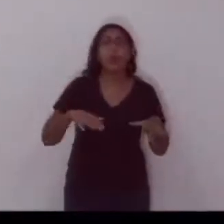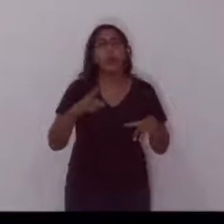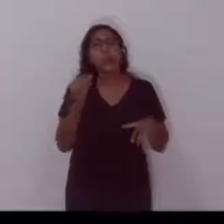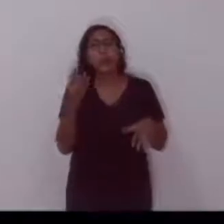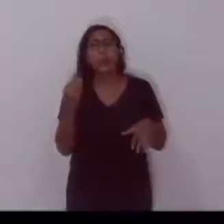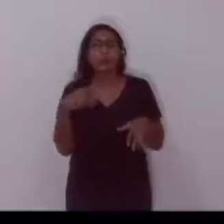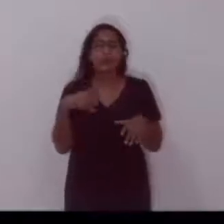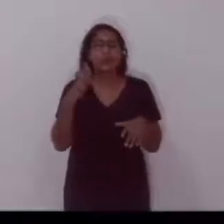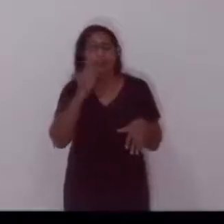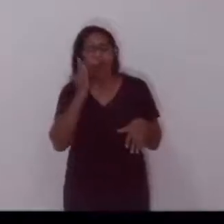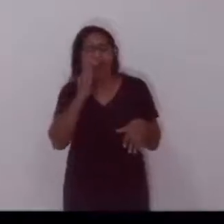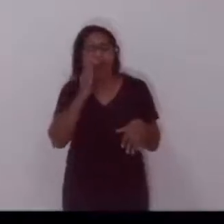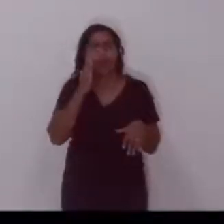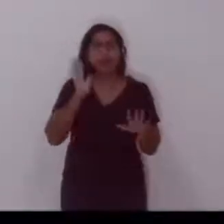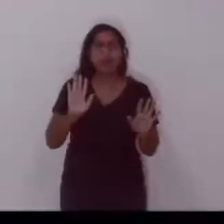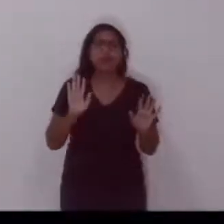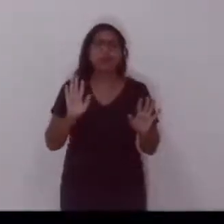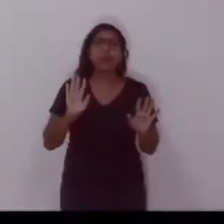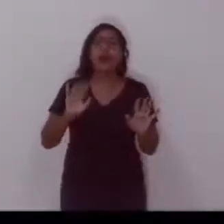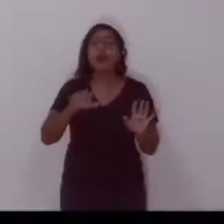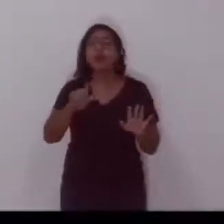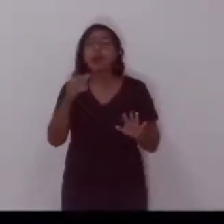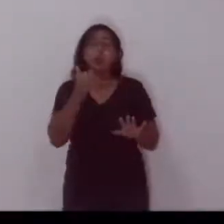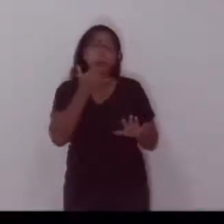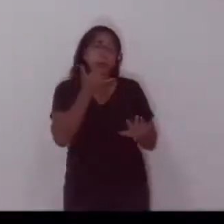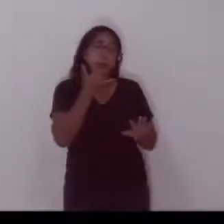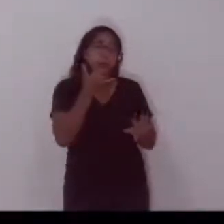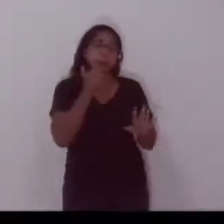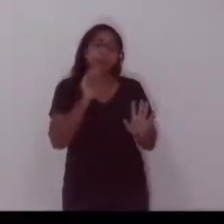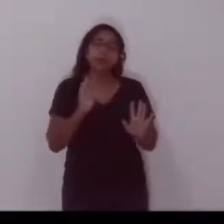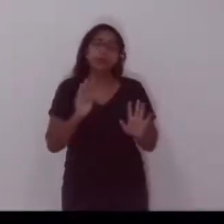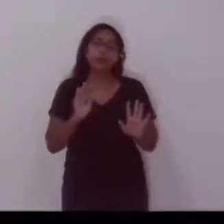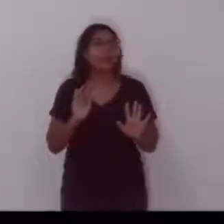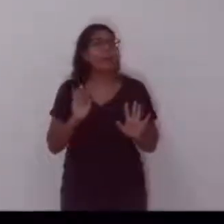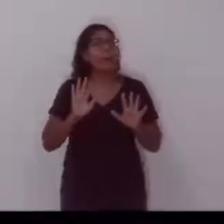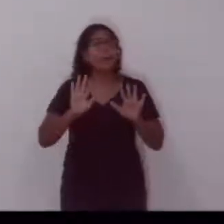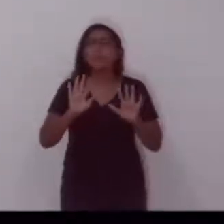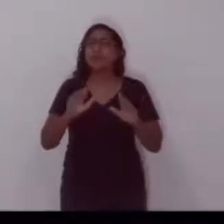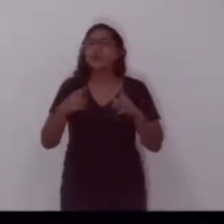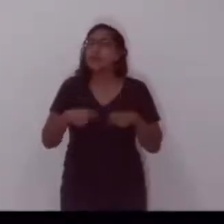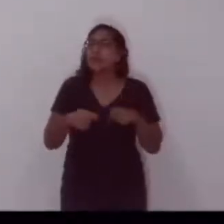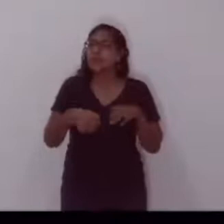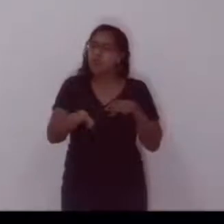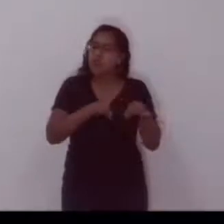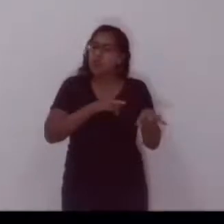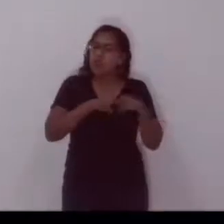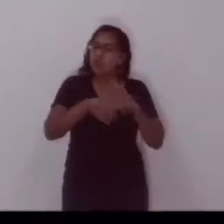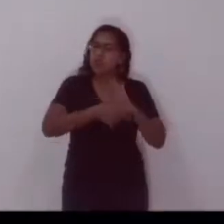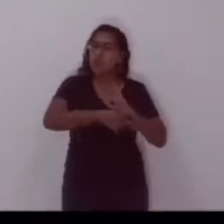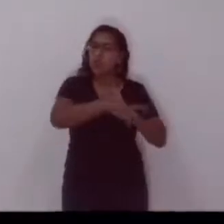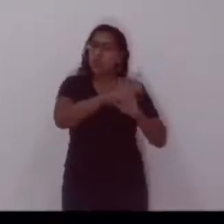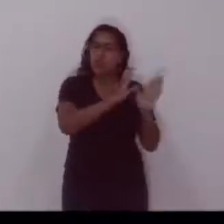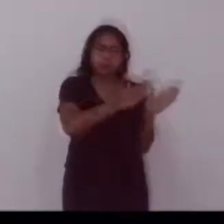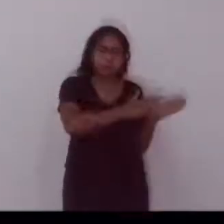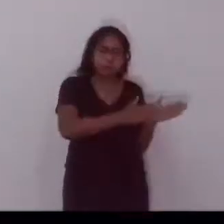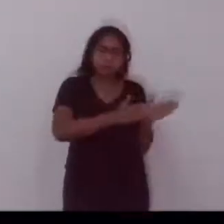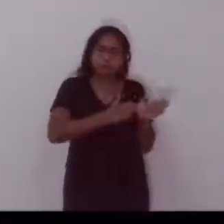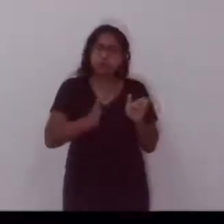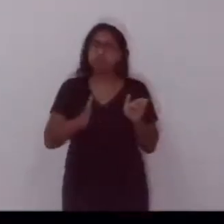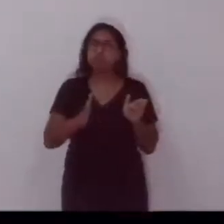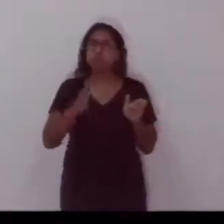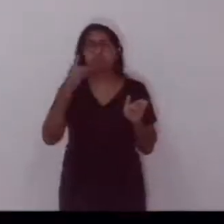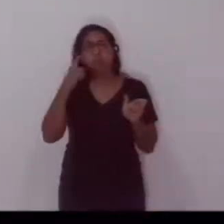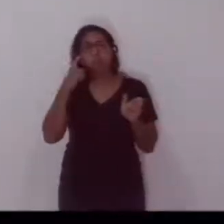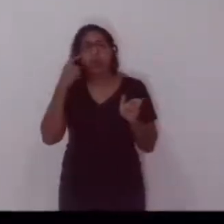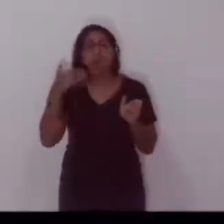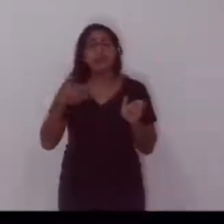chove mais, tudo isso eu sei. E pode virar tudo desculpa. Não é possível não ter planejamento. Como vai ser feito e quando vai ser